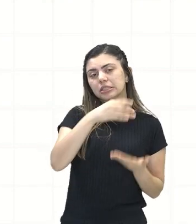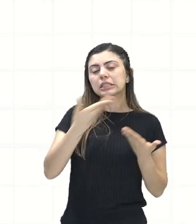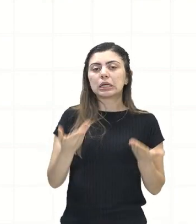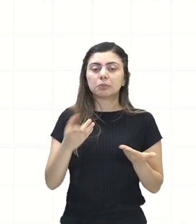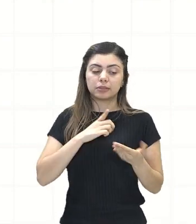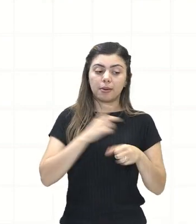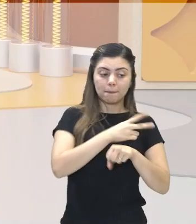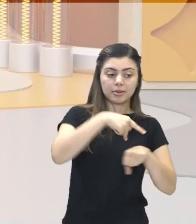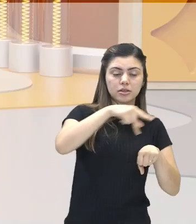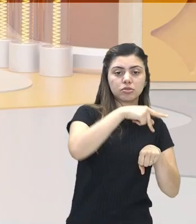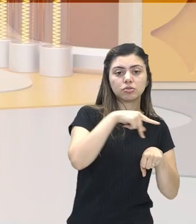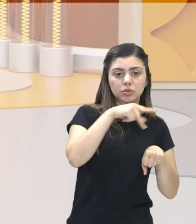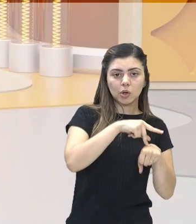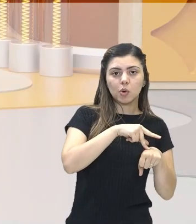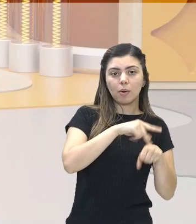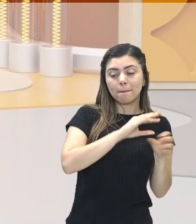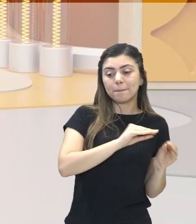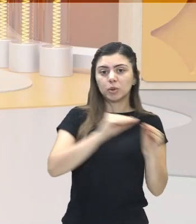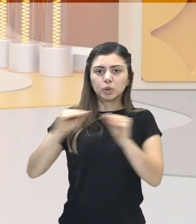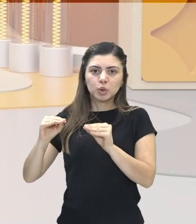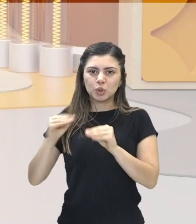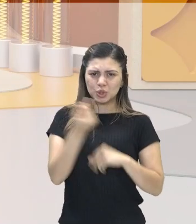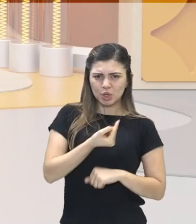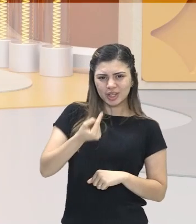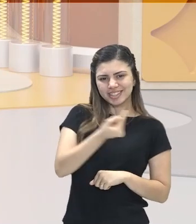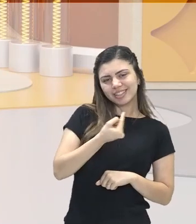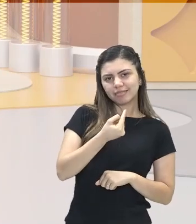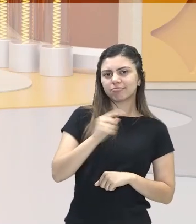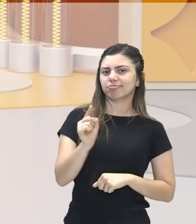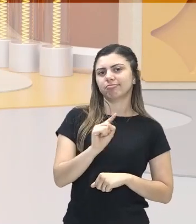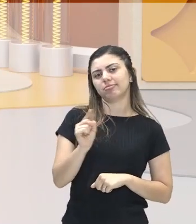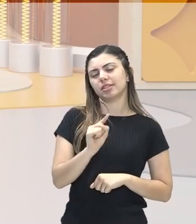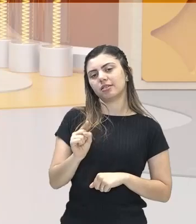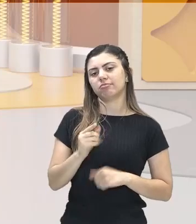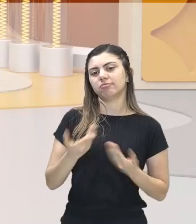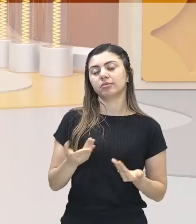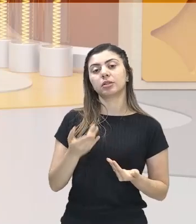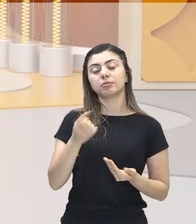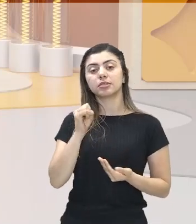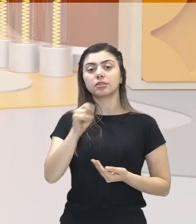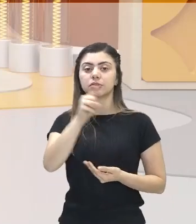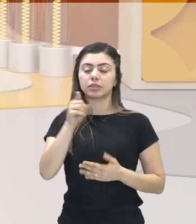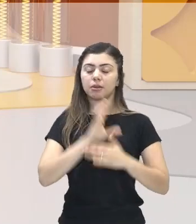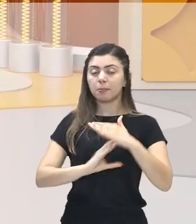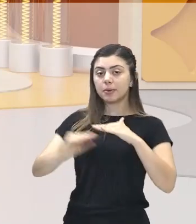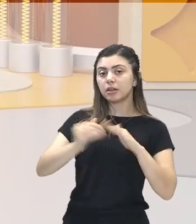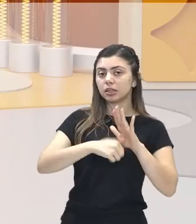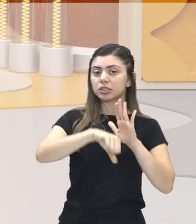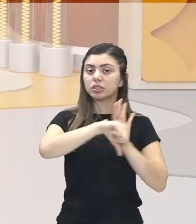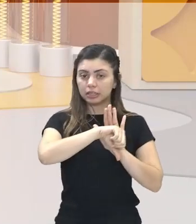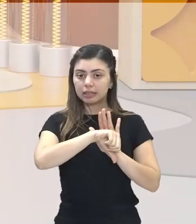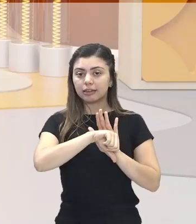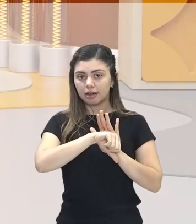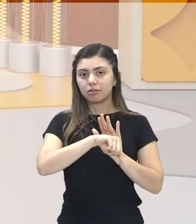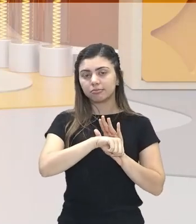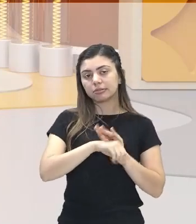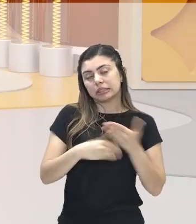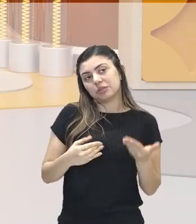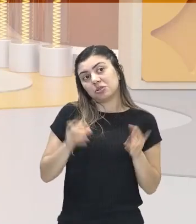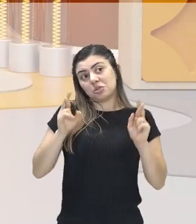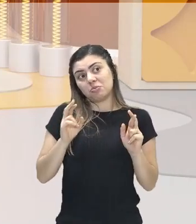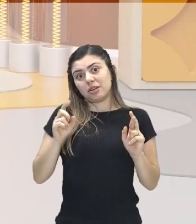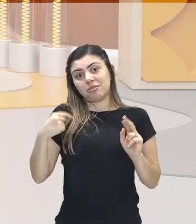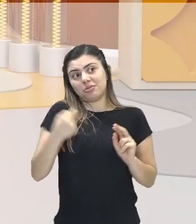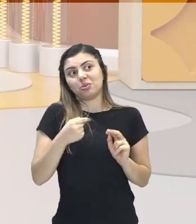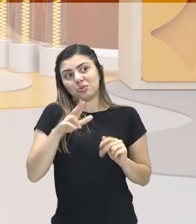origem, geralmente elas não vão sozinhas, né? Sempre quando você é um imigrante ilegal, né, que nós nunca sejamos, né, espero